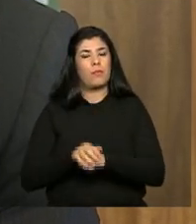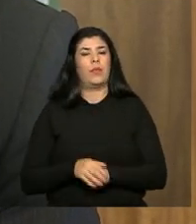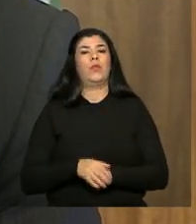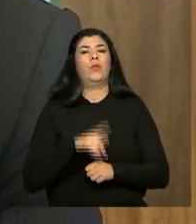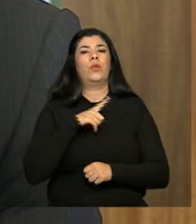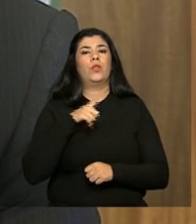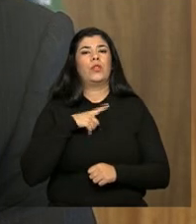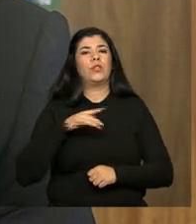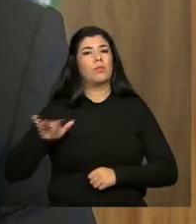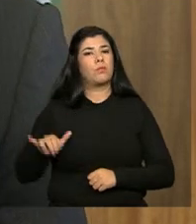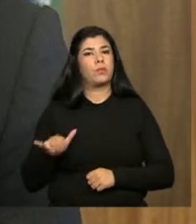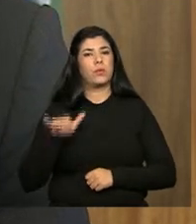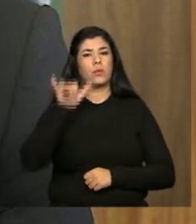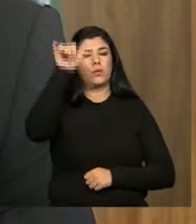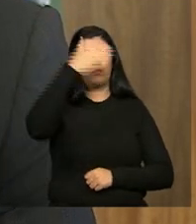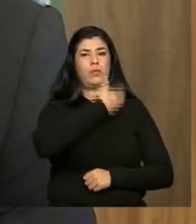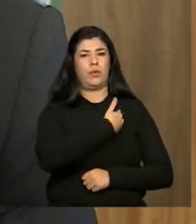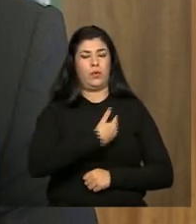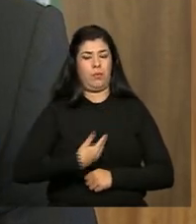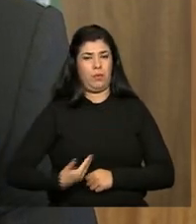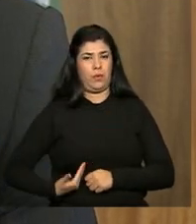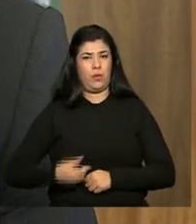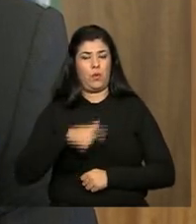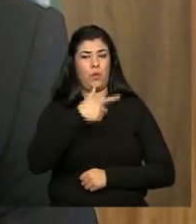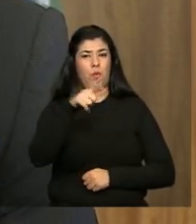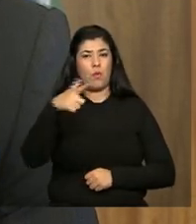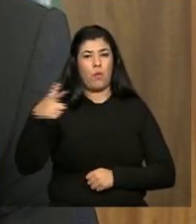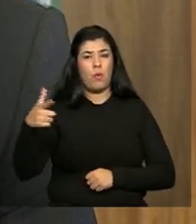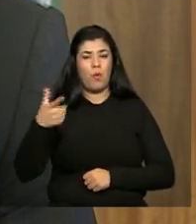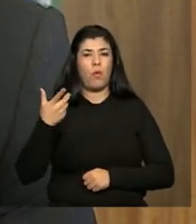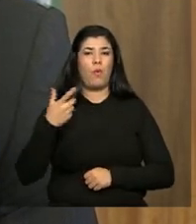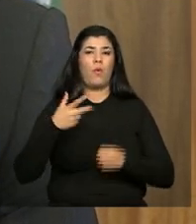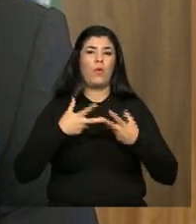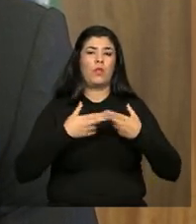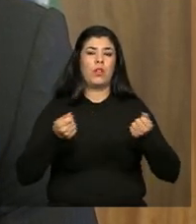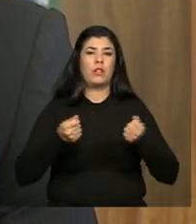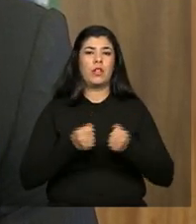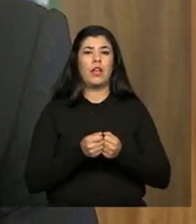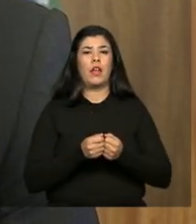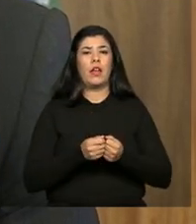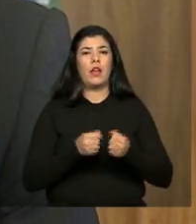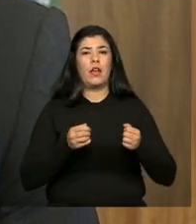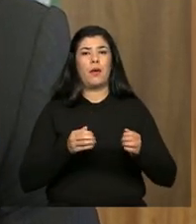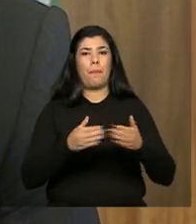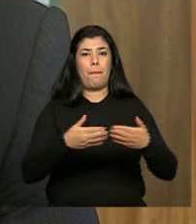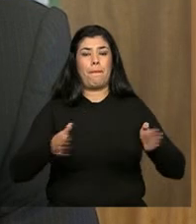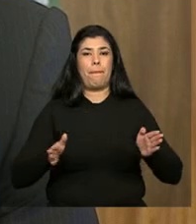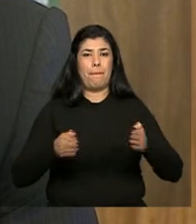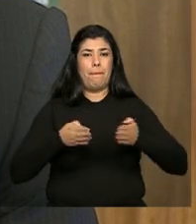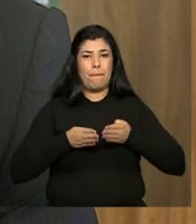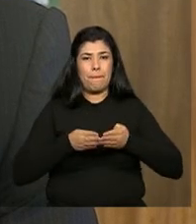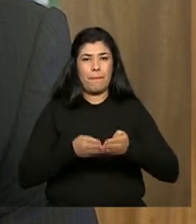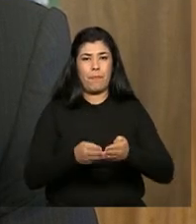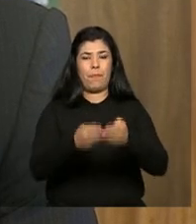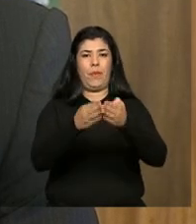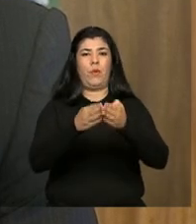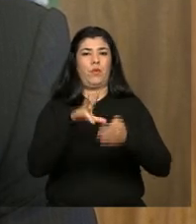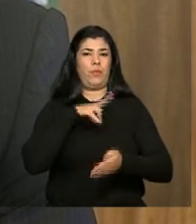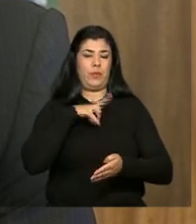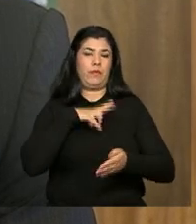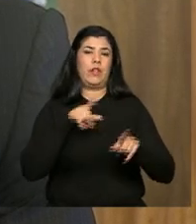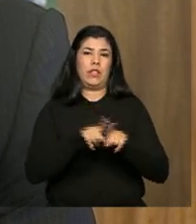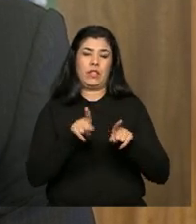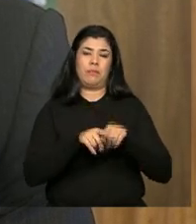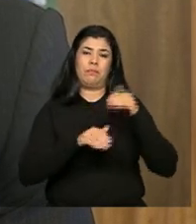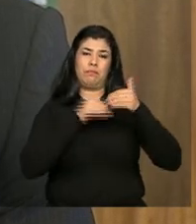outros os custos estão avançando benção portos privativos temos possibilidade de